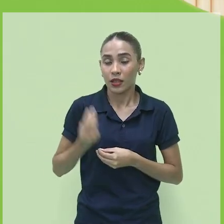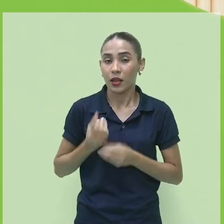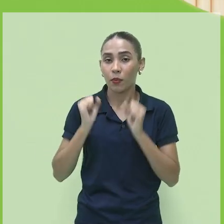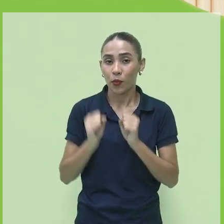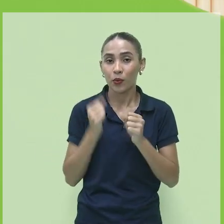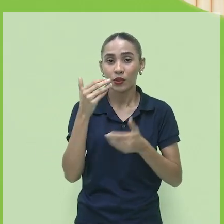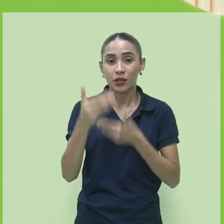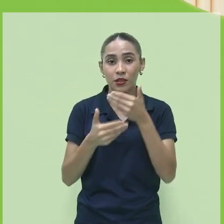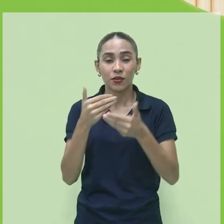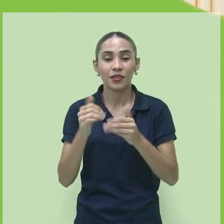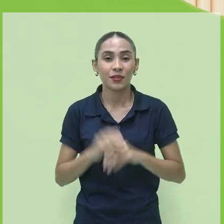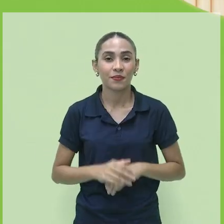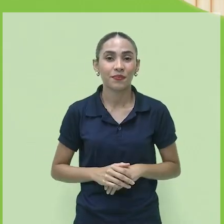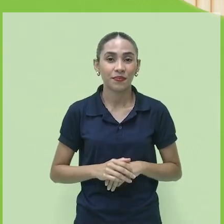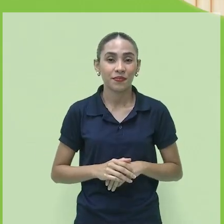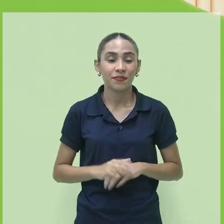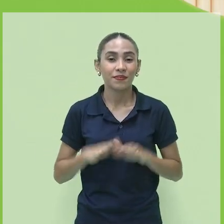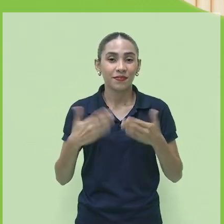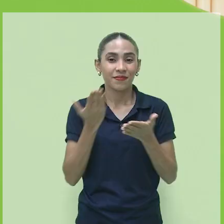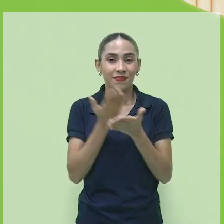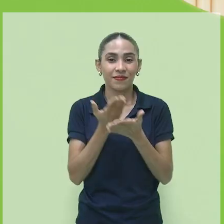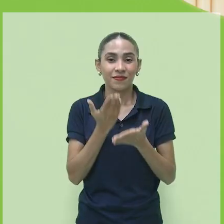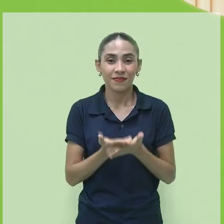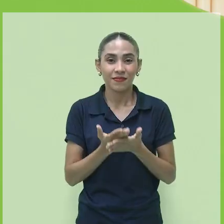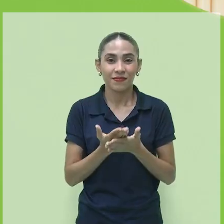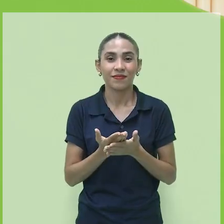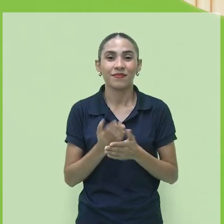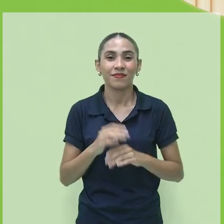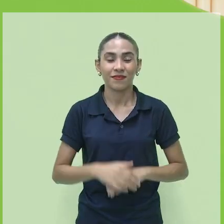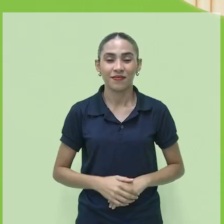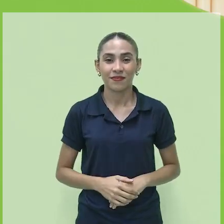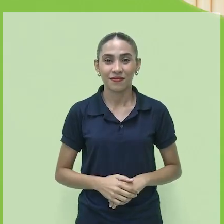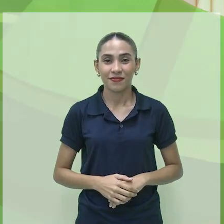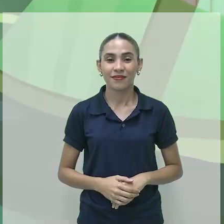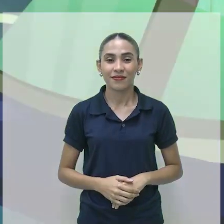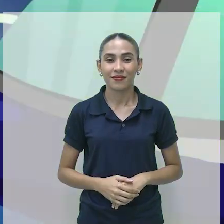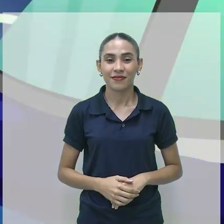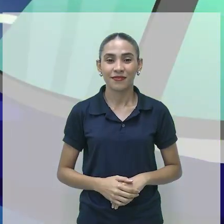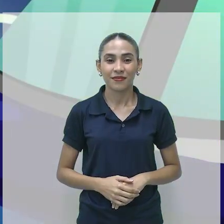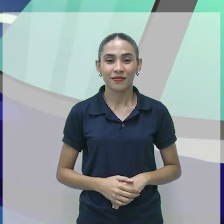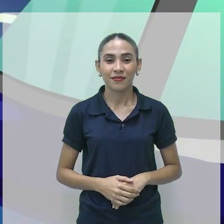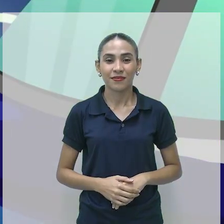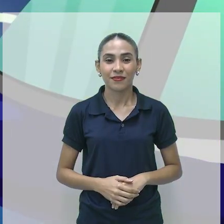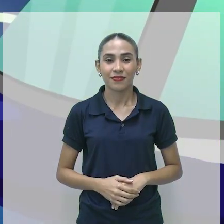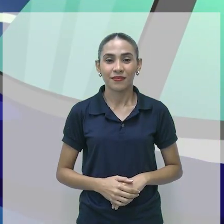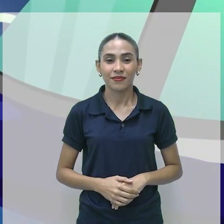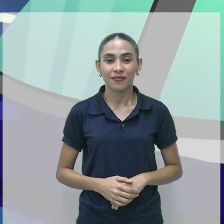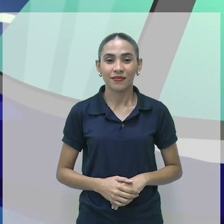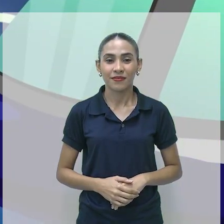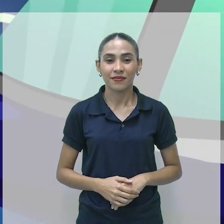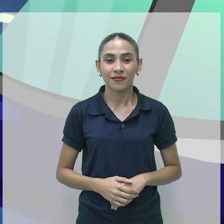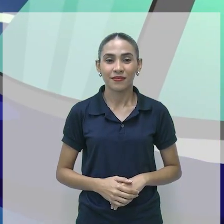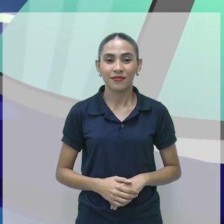se desenvolver. E essa aí foi a nossa aula de astrobiologia.